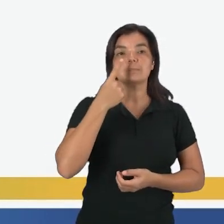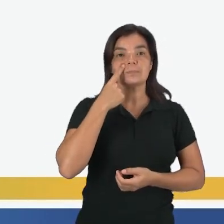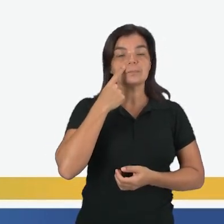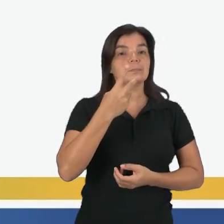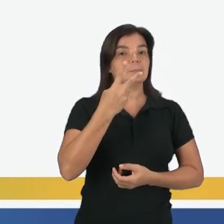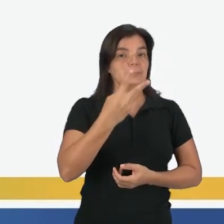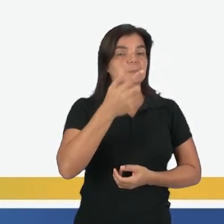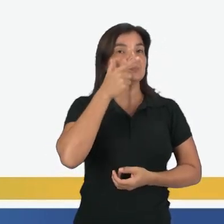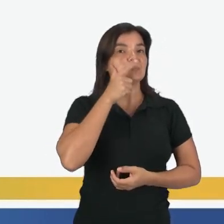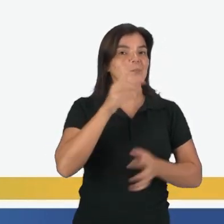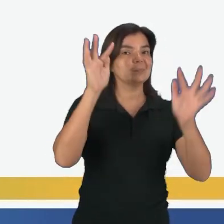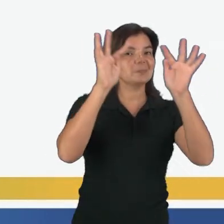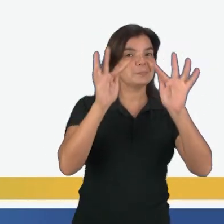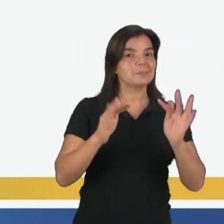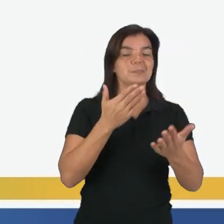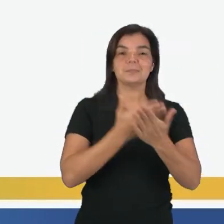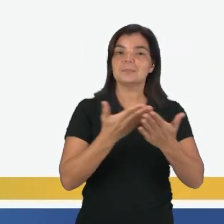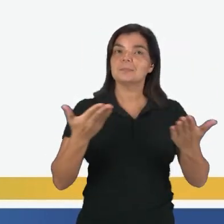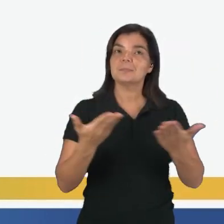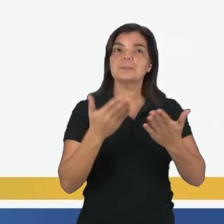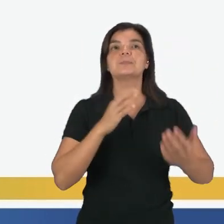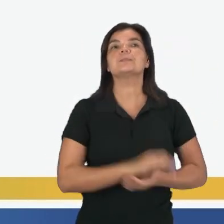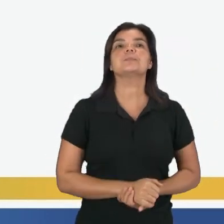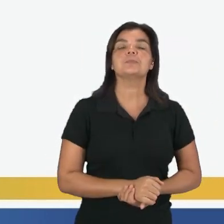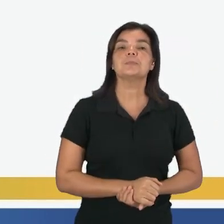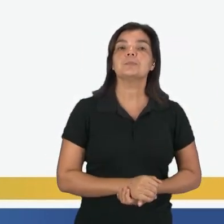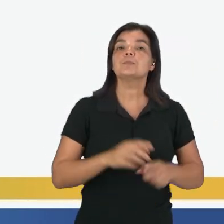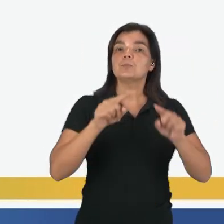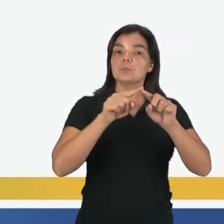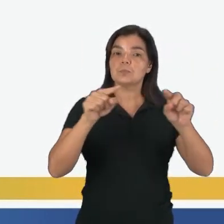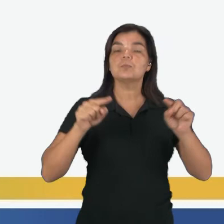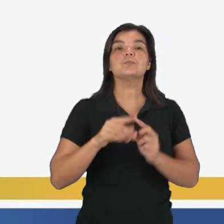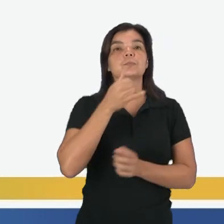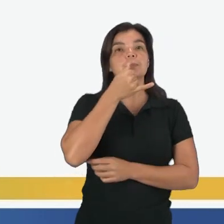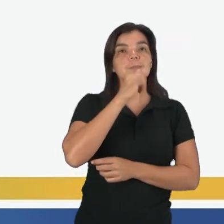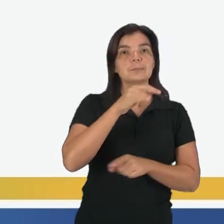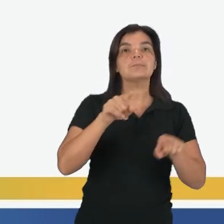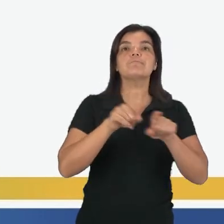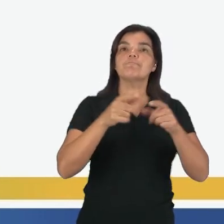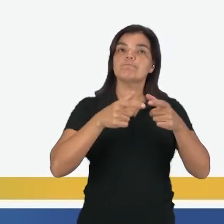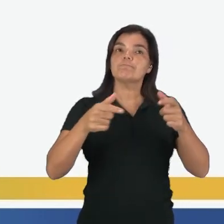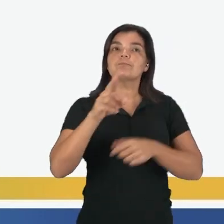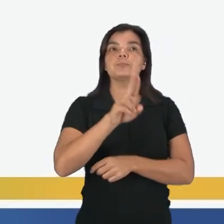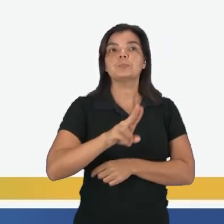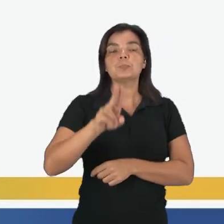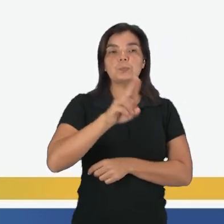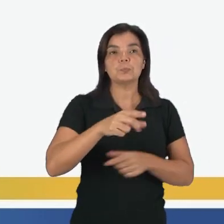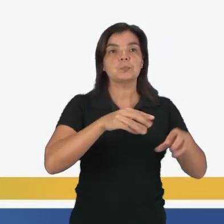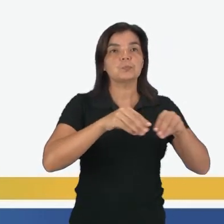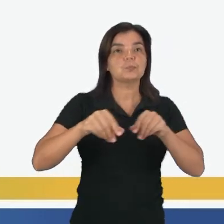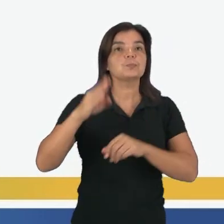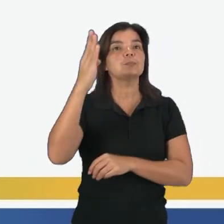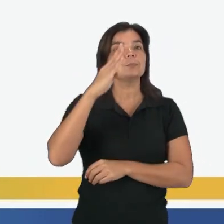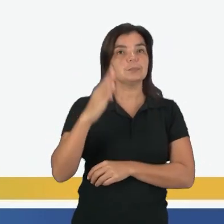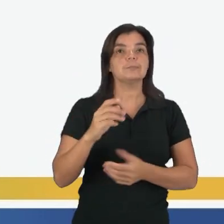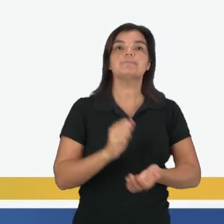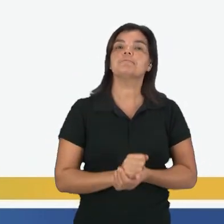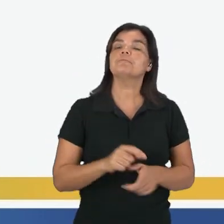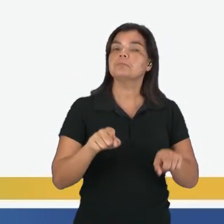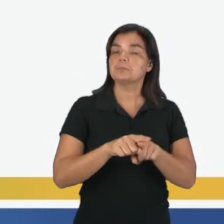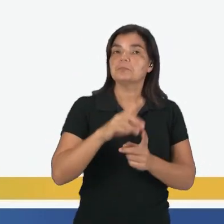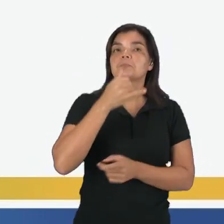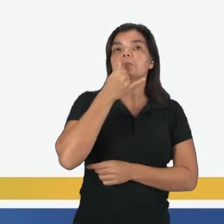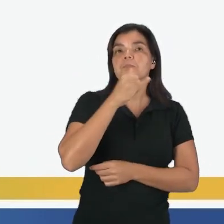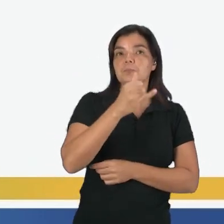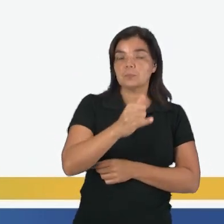as duas para sair feliz dessa aula de hoje. As usinas hidrelétricas são amplamente utilizadas no território brasileiro,